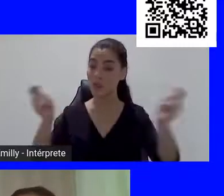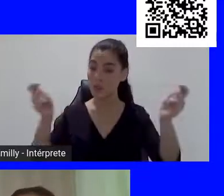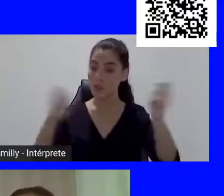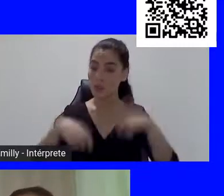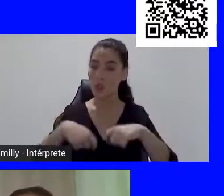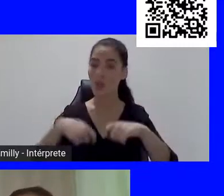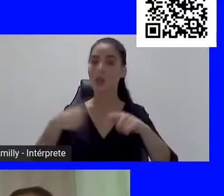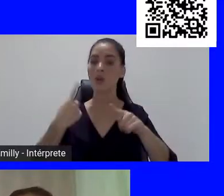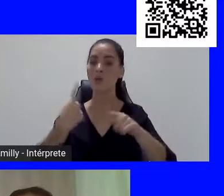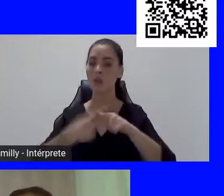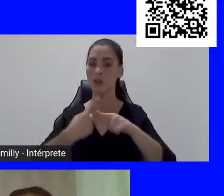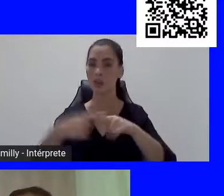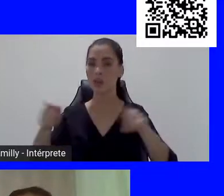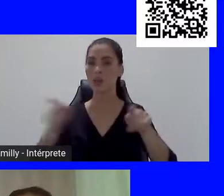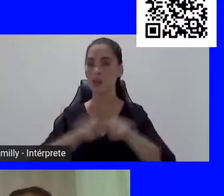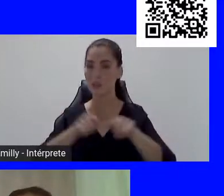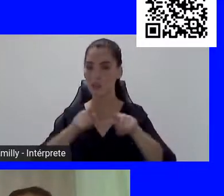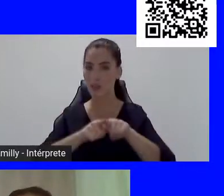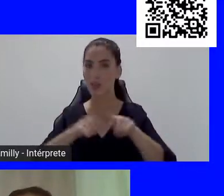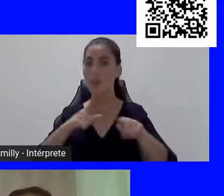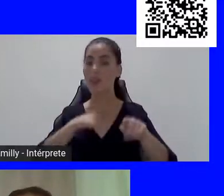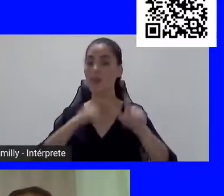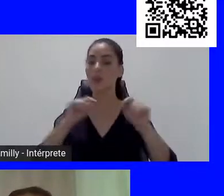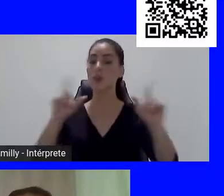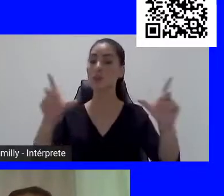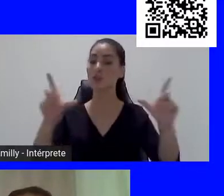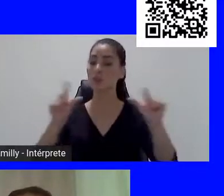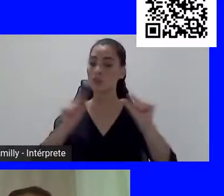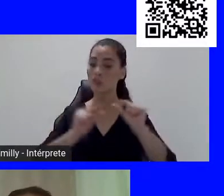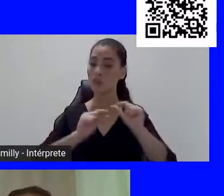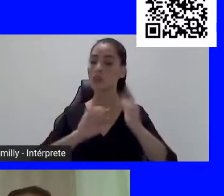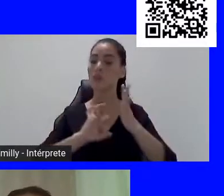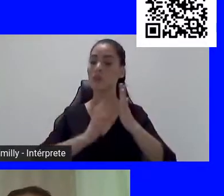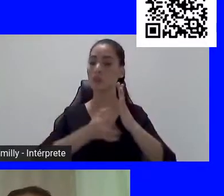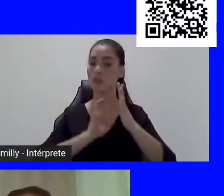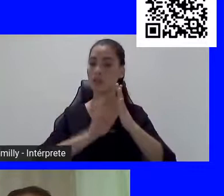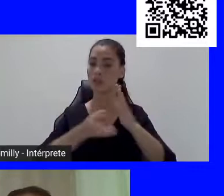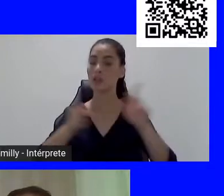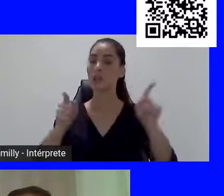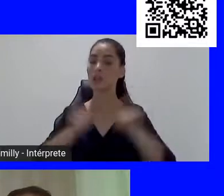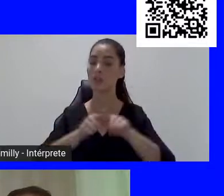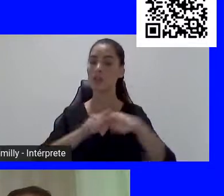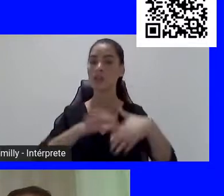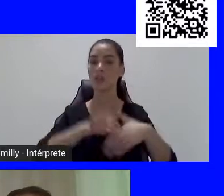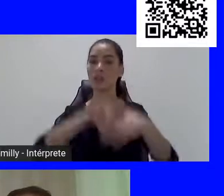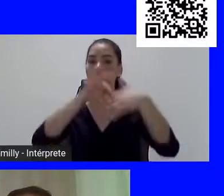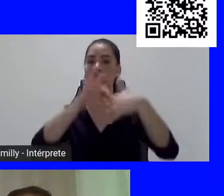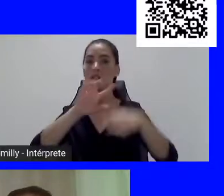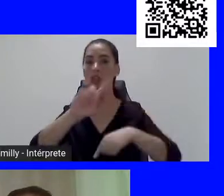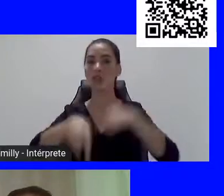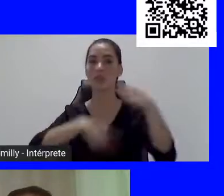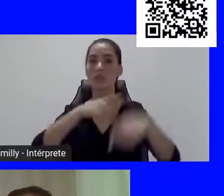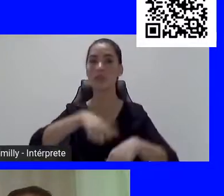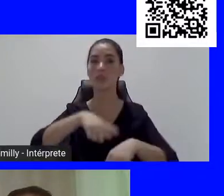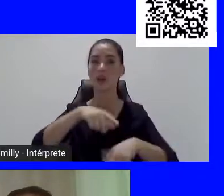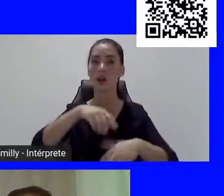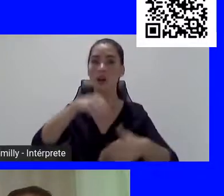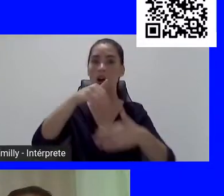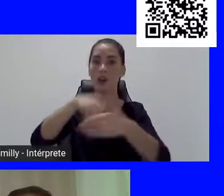uma diminuição do número de partidos e de líderes nas próximas eleições, por conta daquela lei que aprovamos há